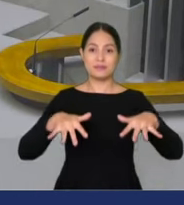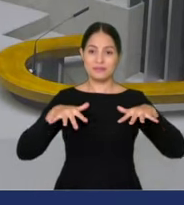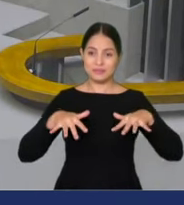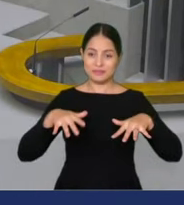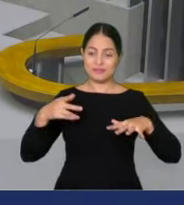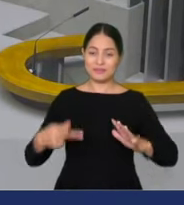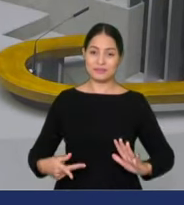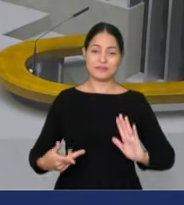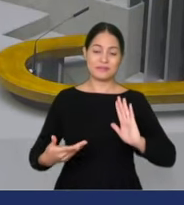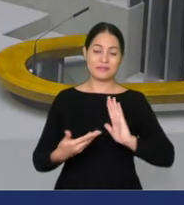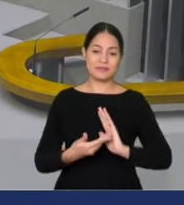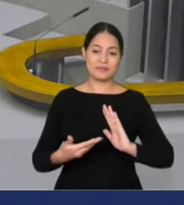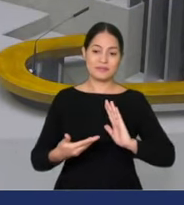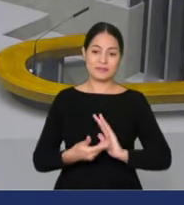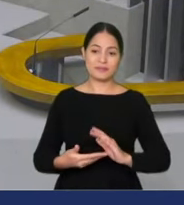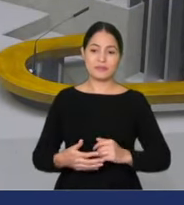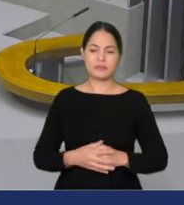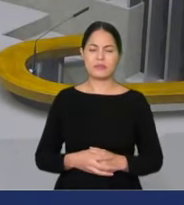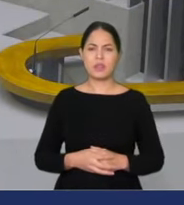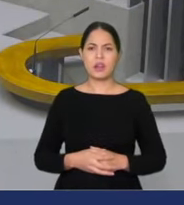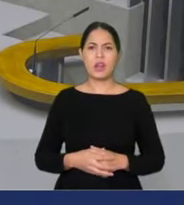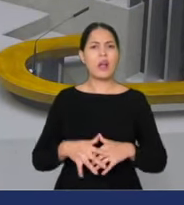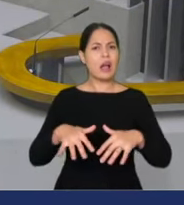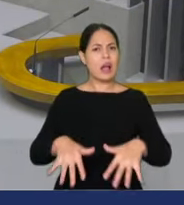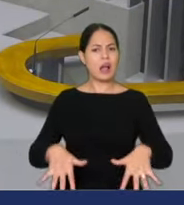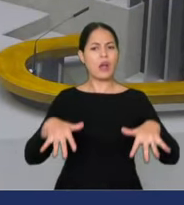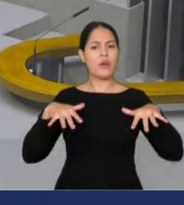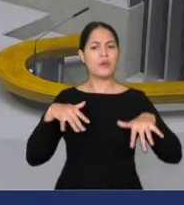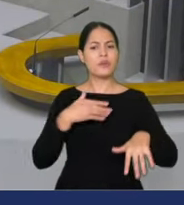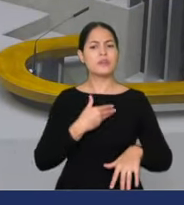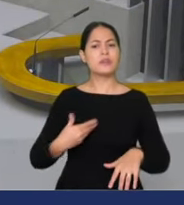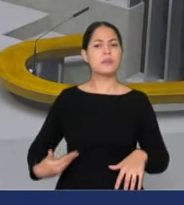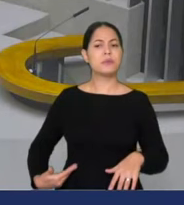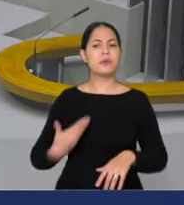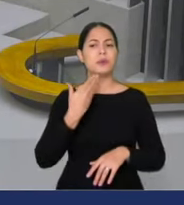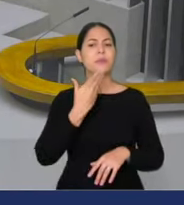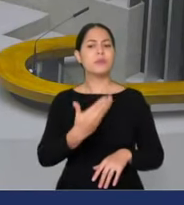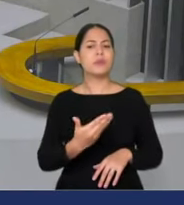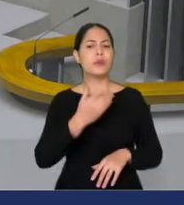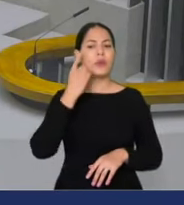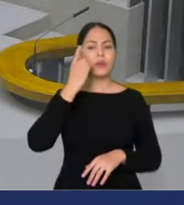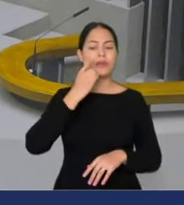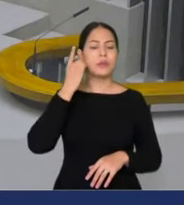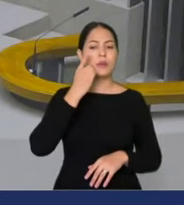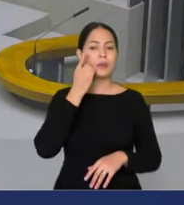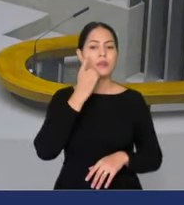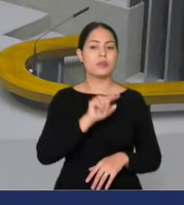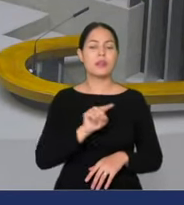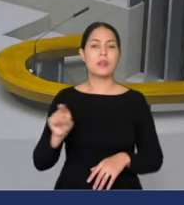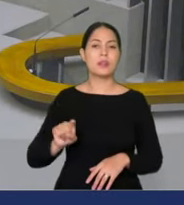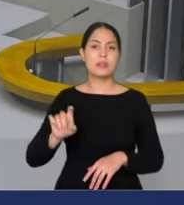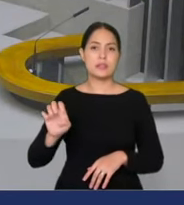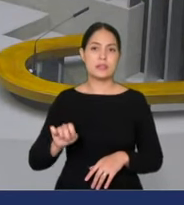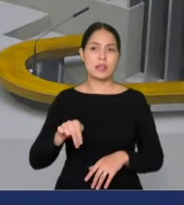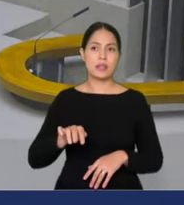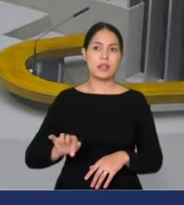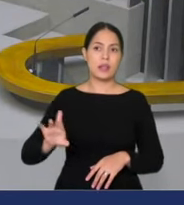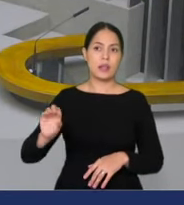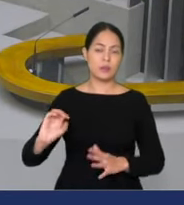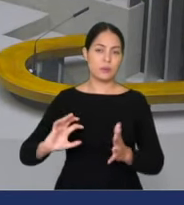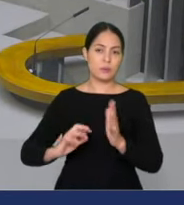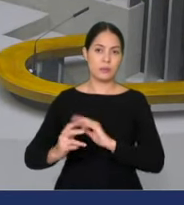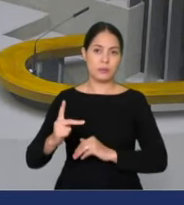Esta audiência pública foi requerida pelo deputado Zé Neto, do PT da Bahia, e a deputada Sâmia Bonfim, do PSOL de São